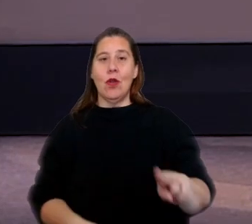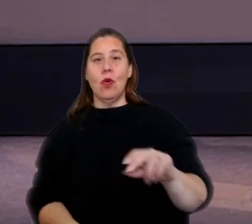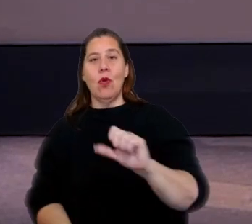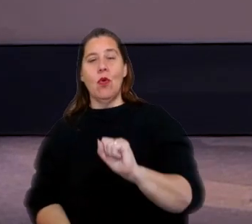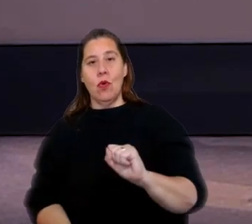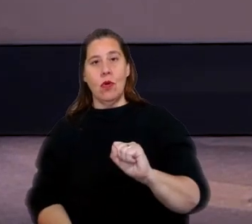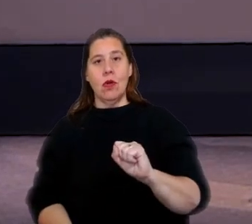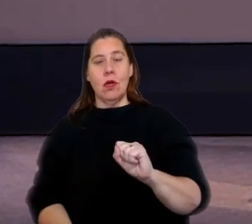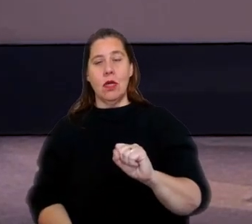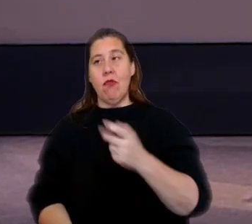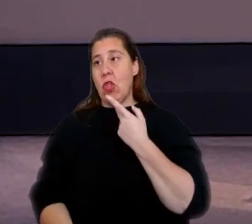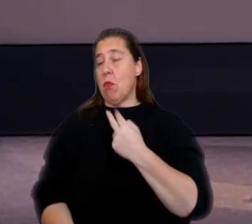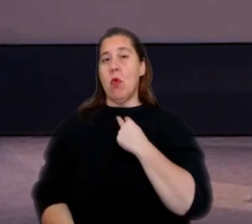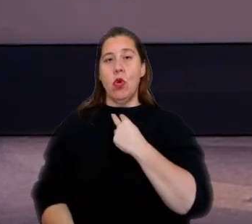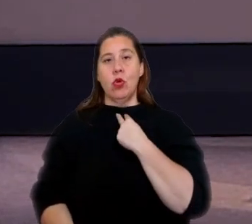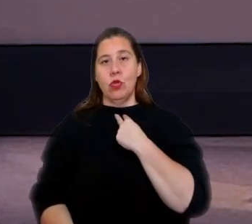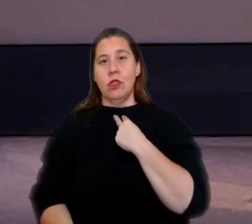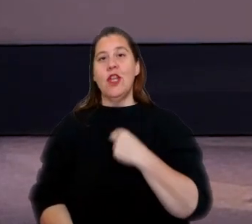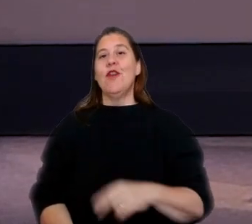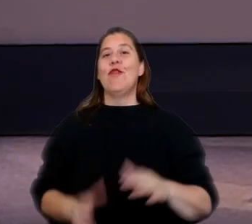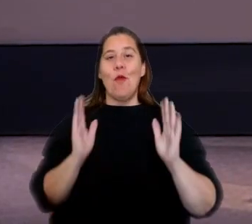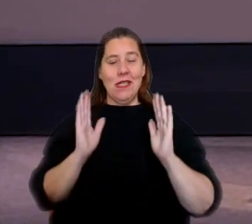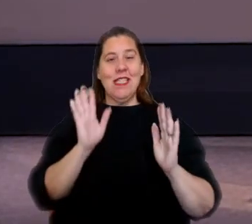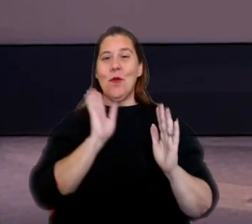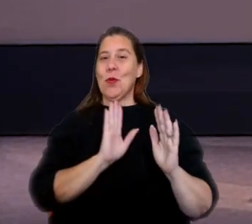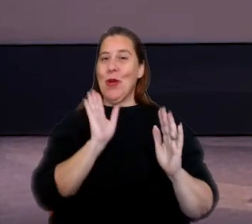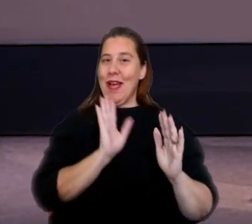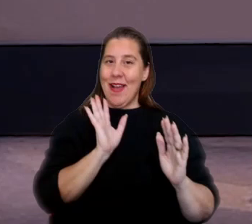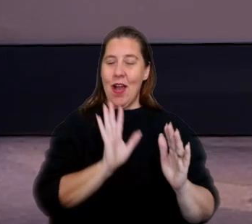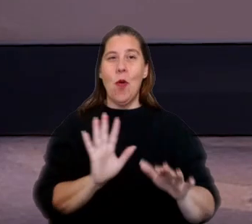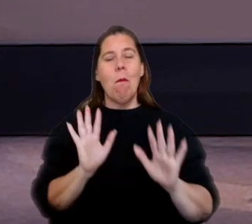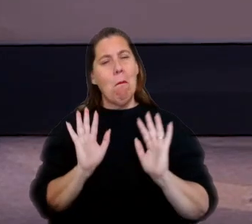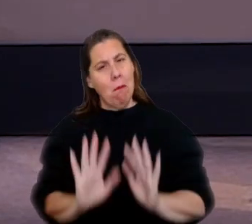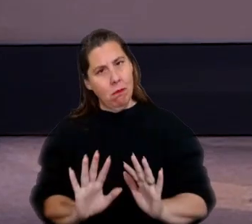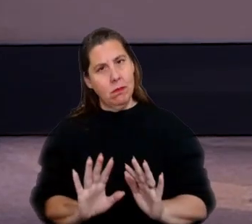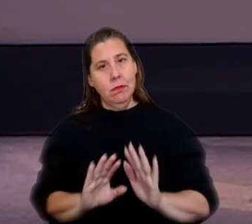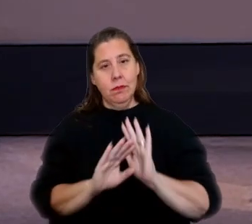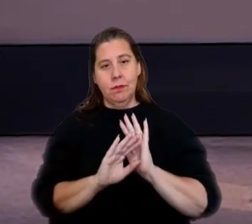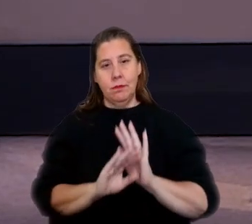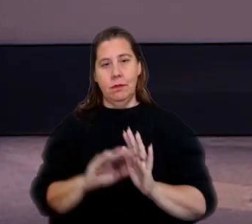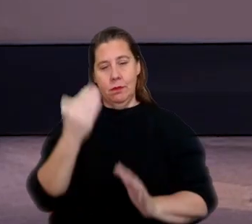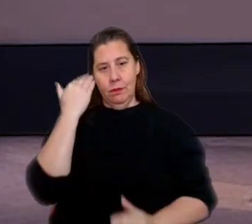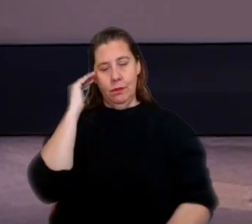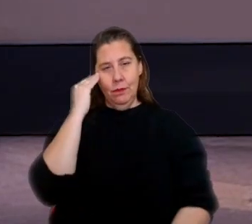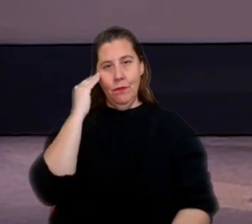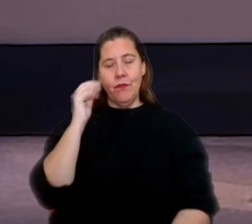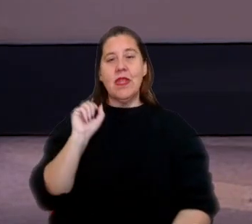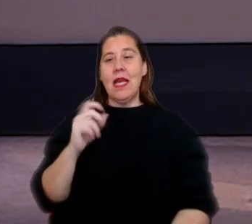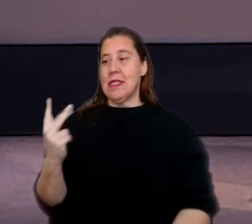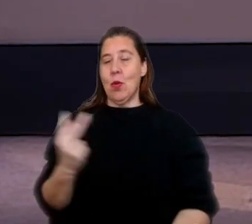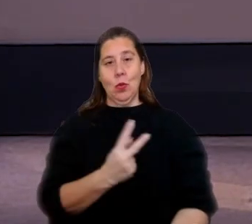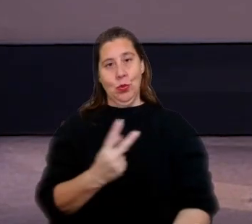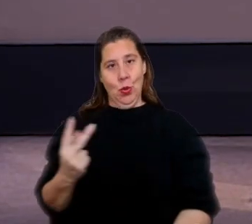o Lucas Dom deixou ali a câmera rodando e vamos lá. E é uma cena super bacana, uma história muito louca, mas que ajuda a gente a entender quem são